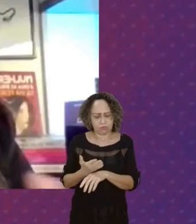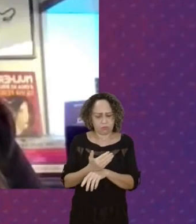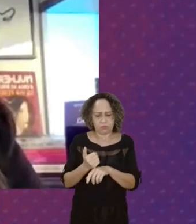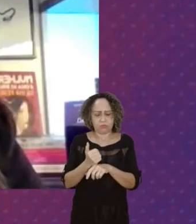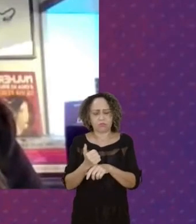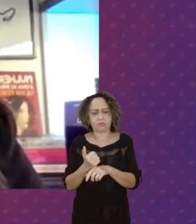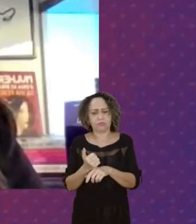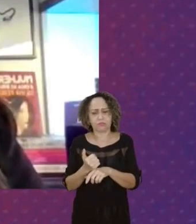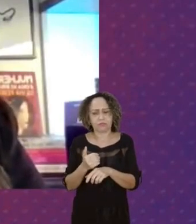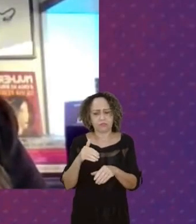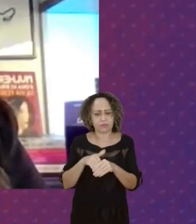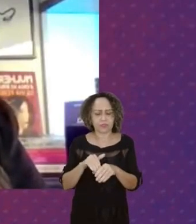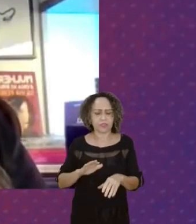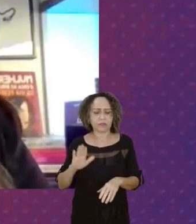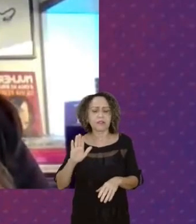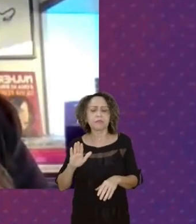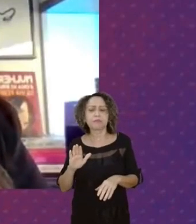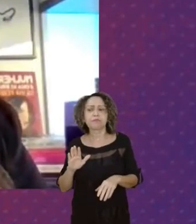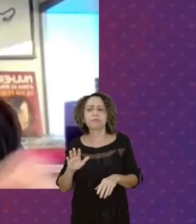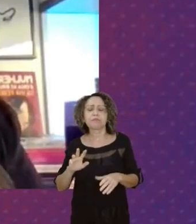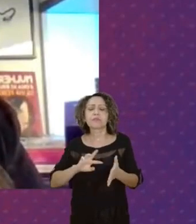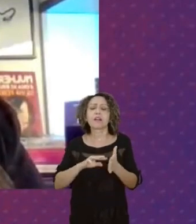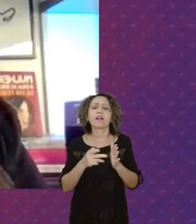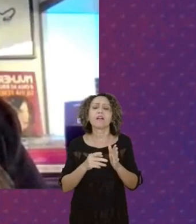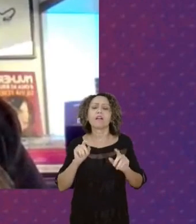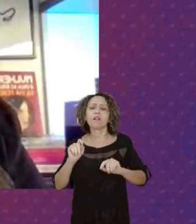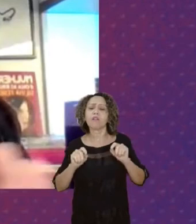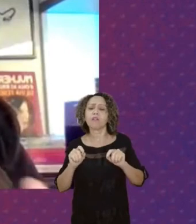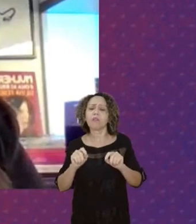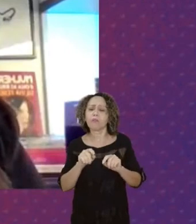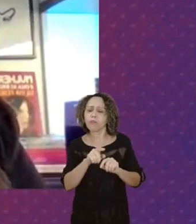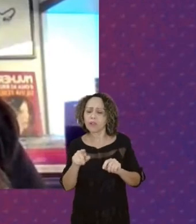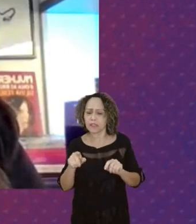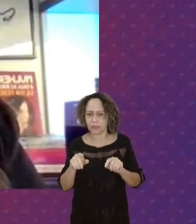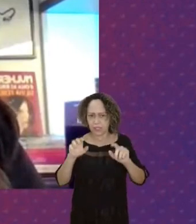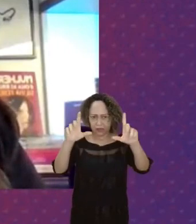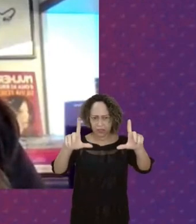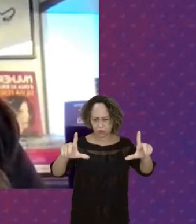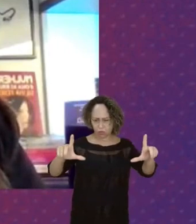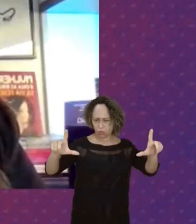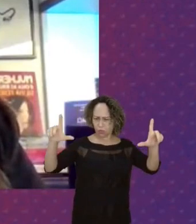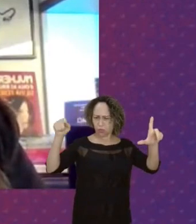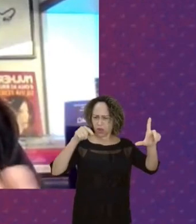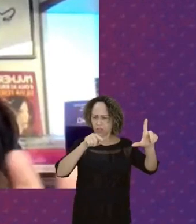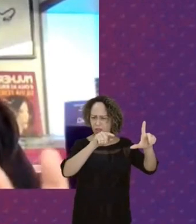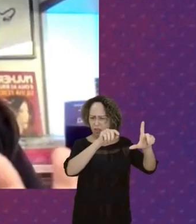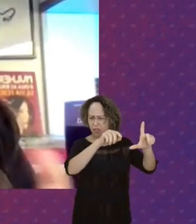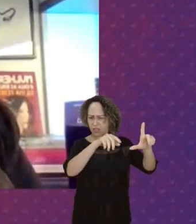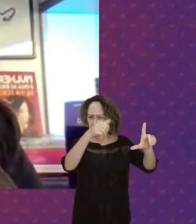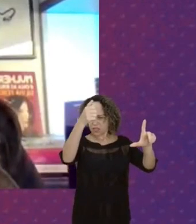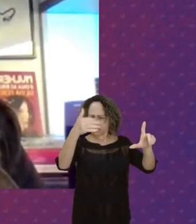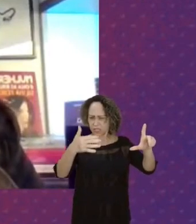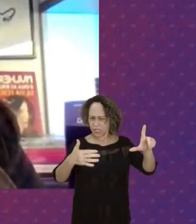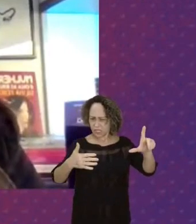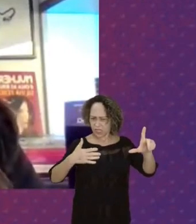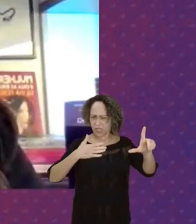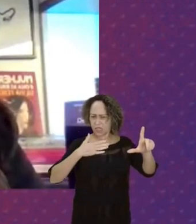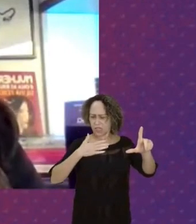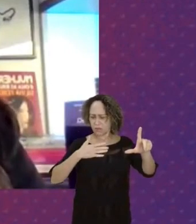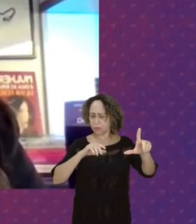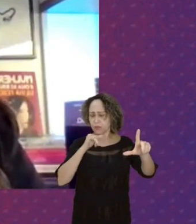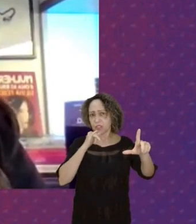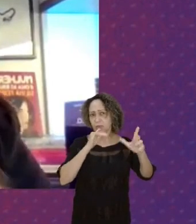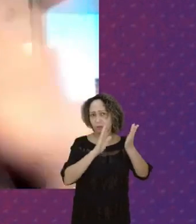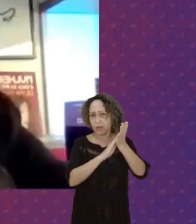que ele quer dizer com isso? Olha, por exemplo, você fazer um cartaz felicitando a cidade pelo seu